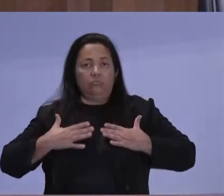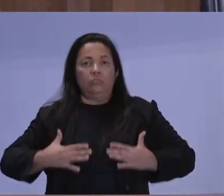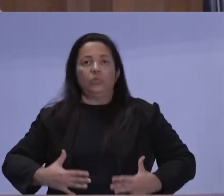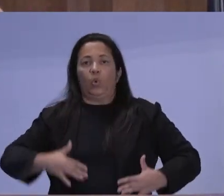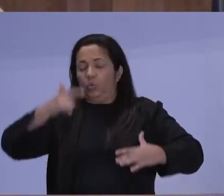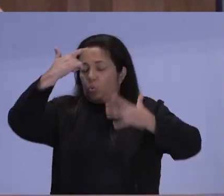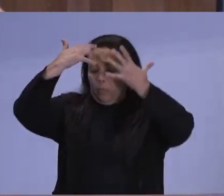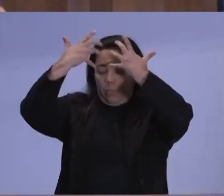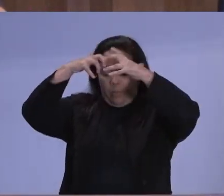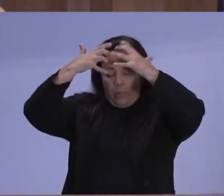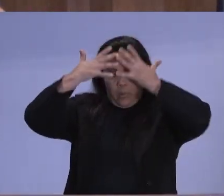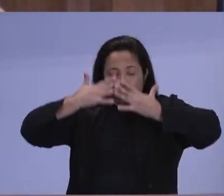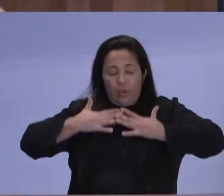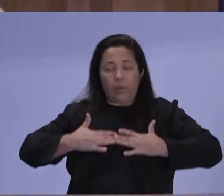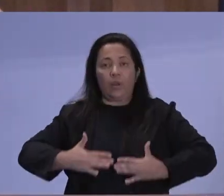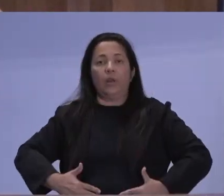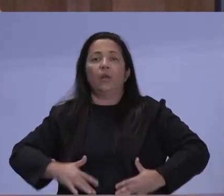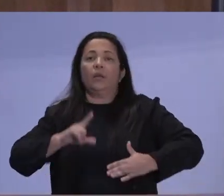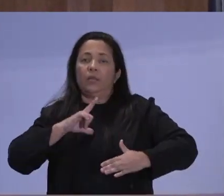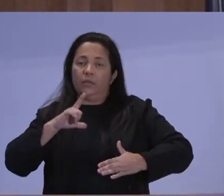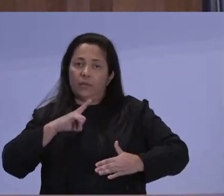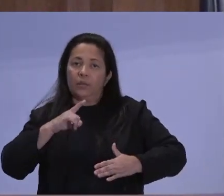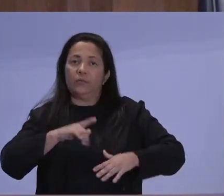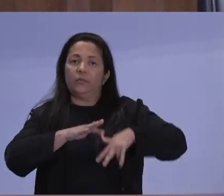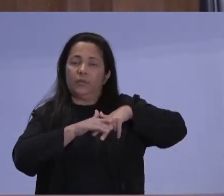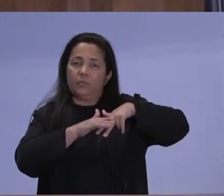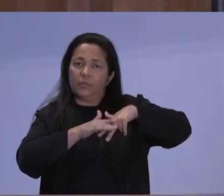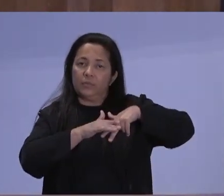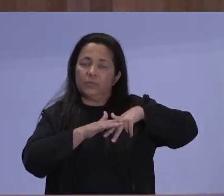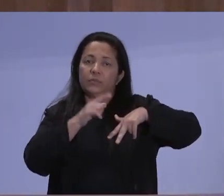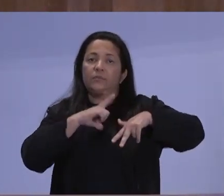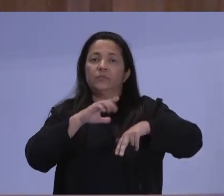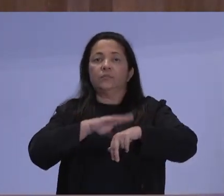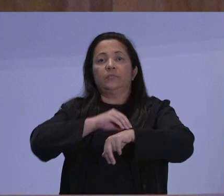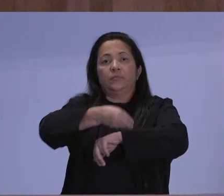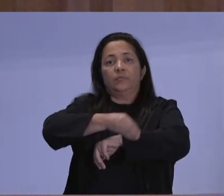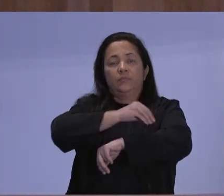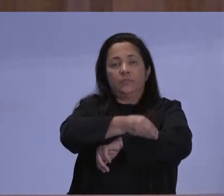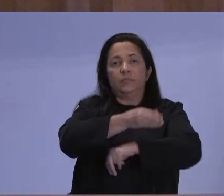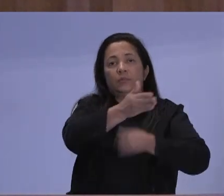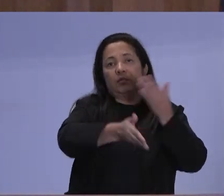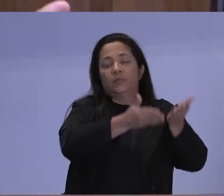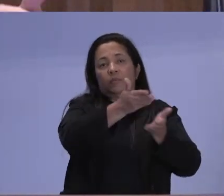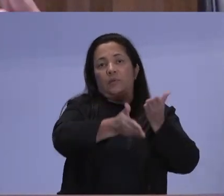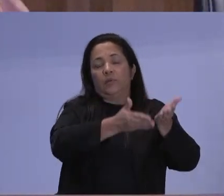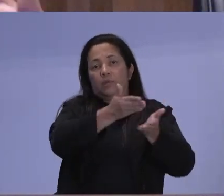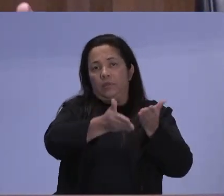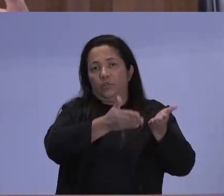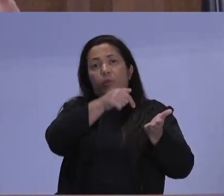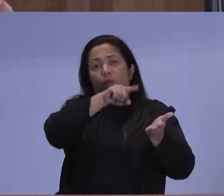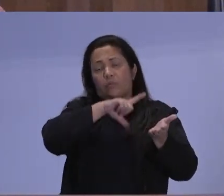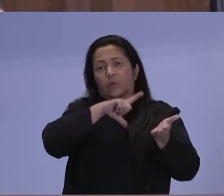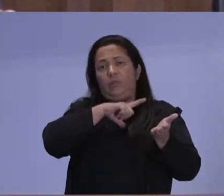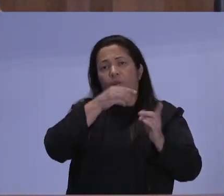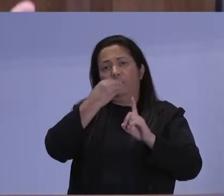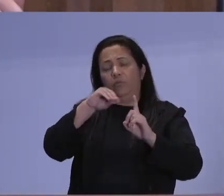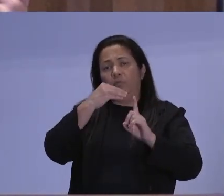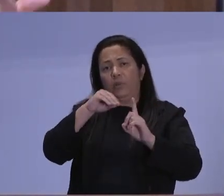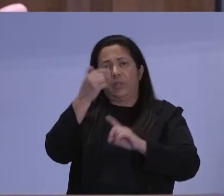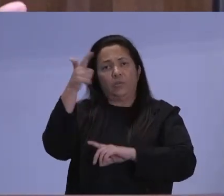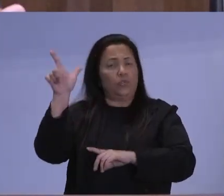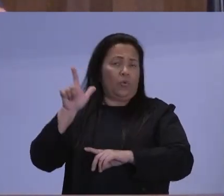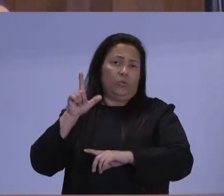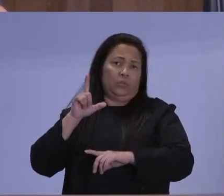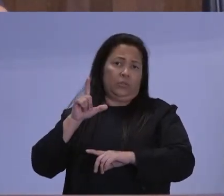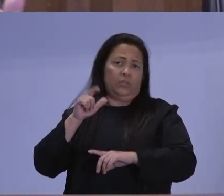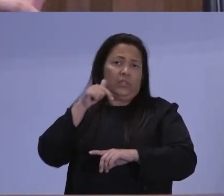muitas vezes, há o atendimento às pessoas que estão com hanseníase e estão inseridas em outras vulnerabilidades e violação de direitos. Então,